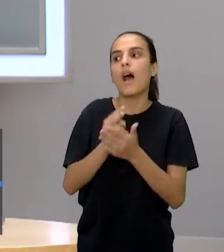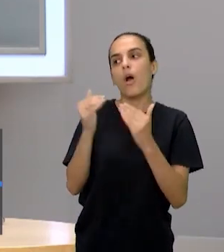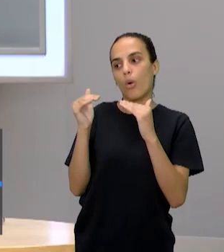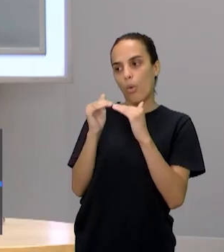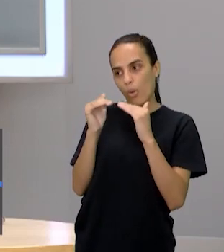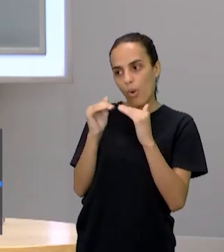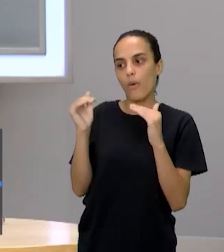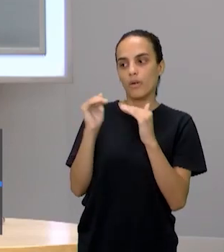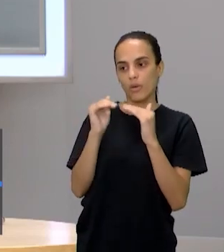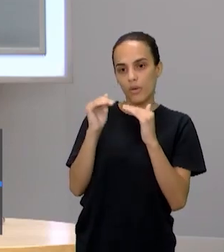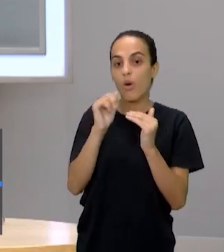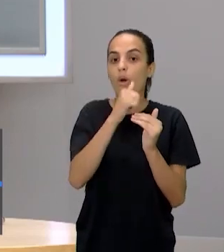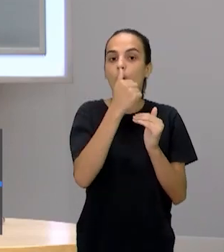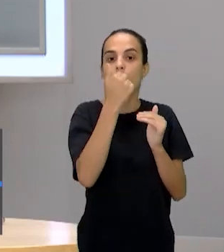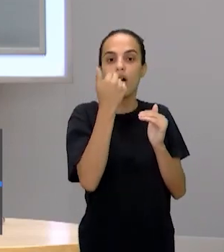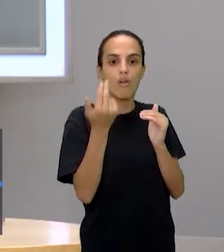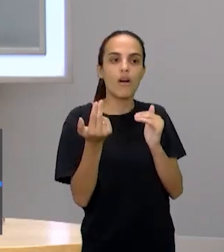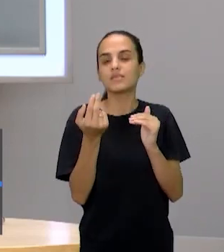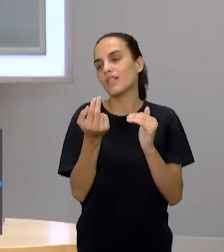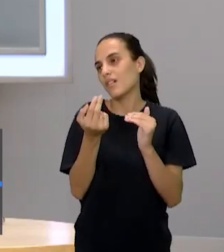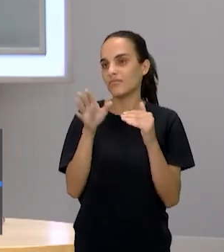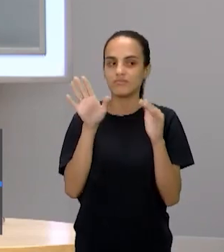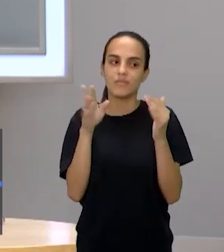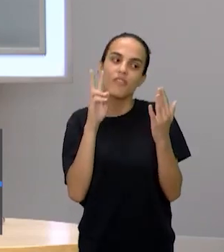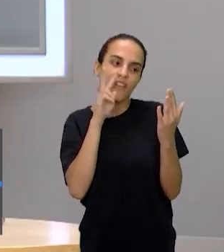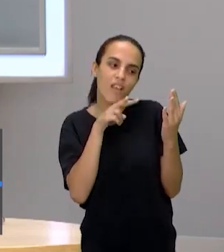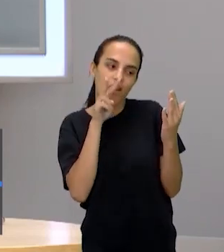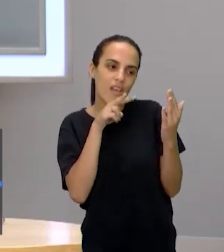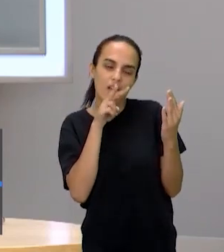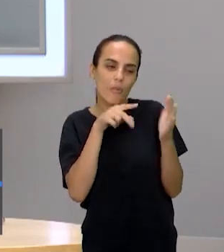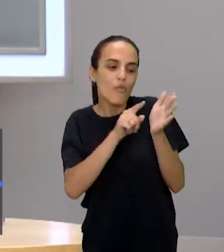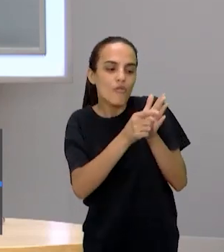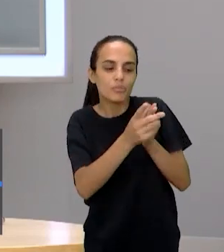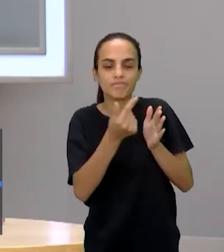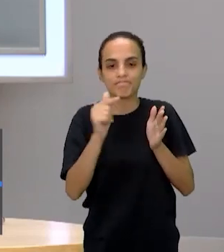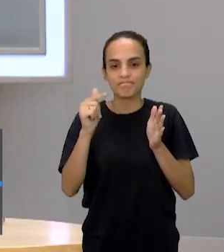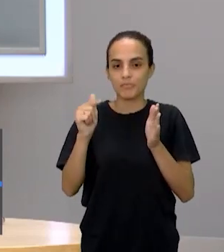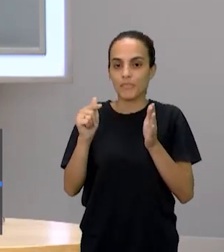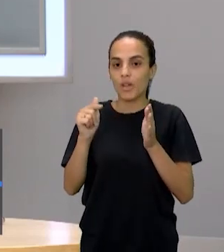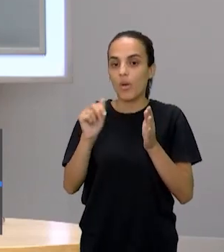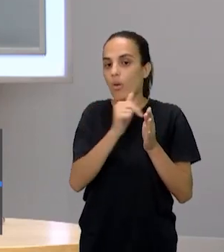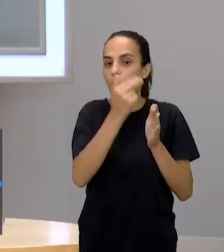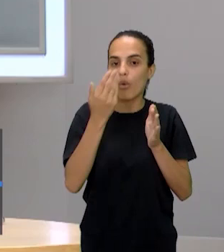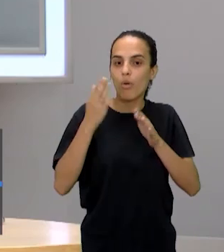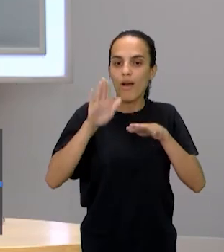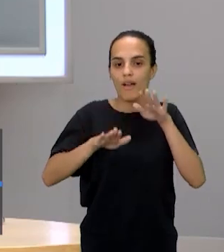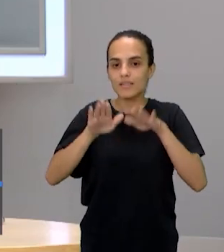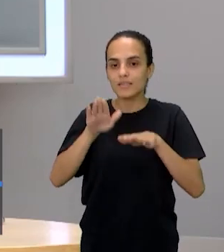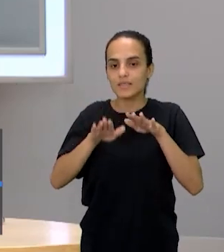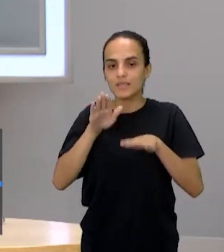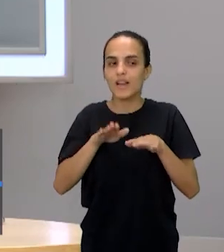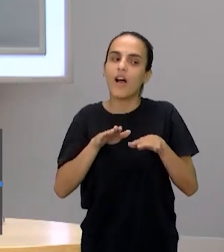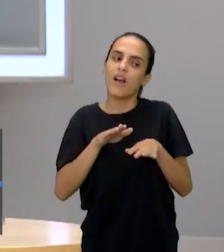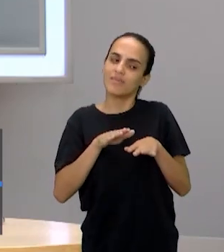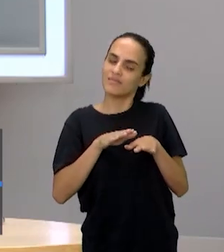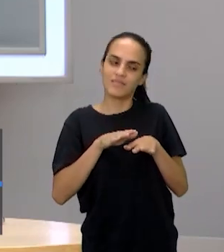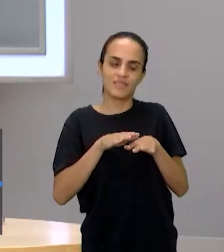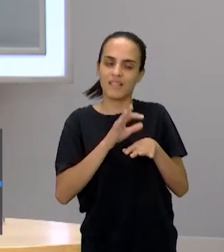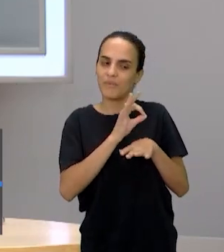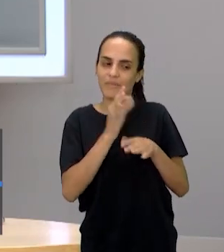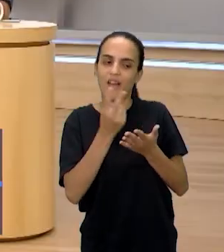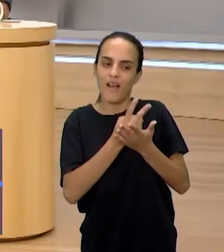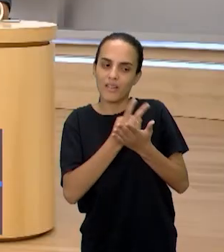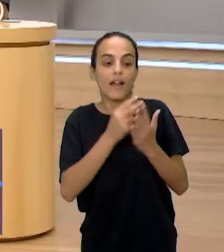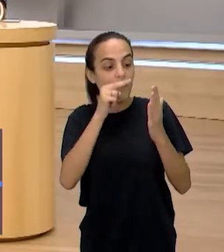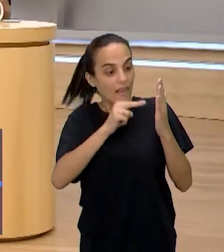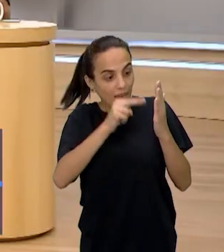você está apenas sublinhando o que está no texto. Quando você começa a discordar, você aprende, peraí, não é isso. Lê de novo, aprendi, estou